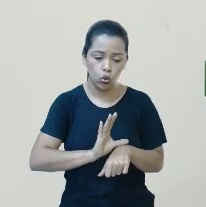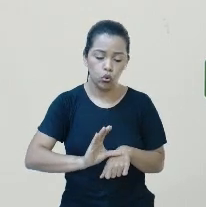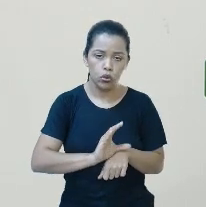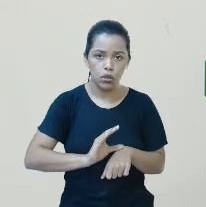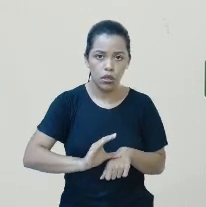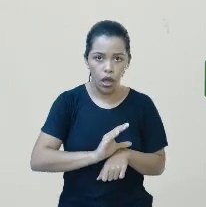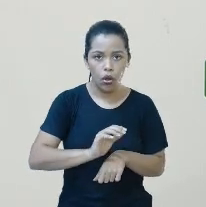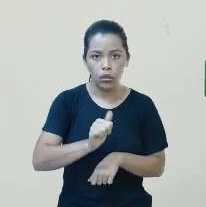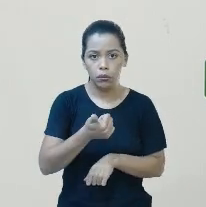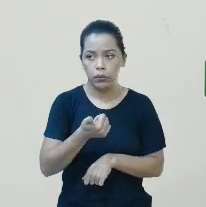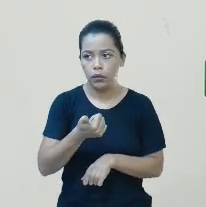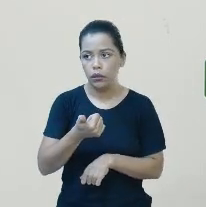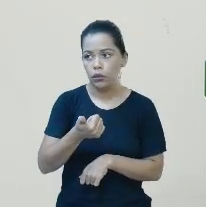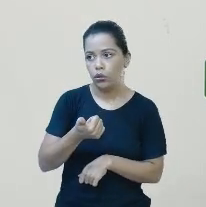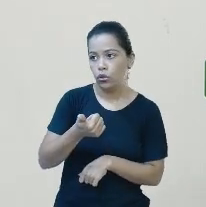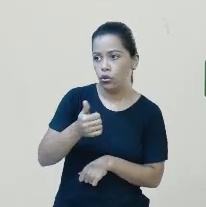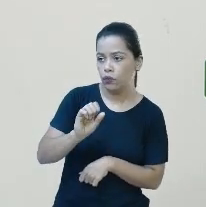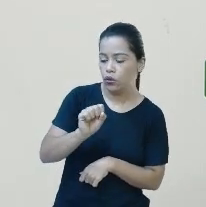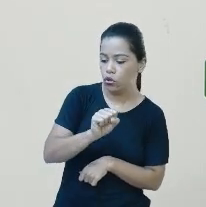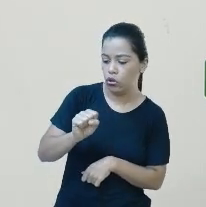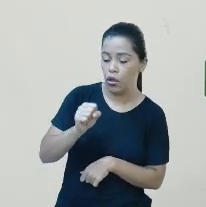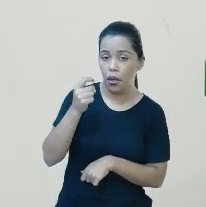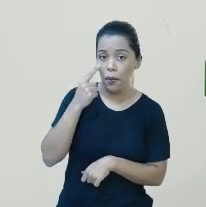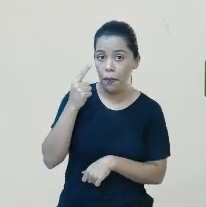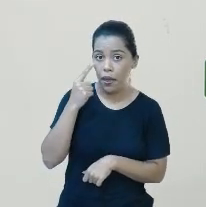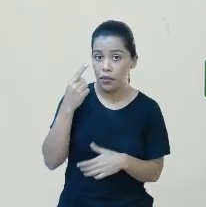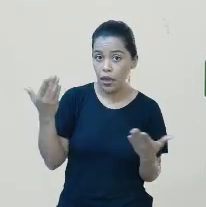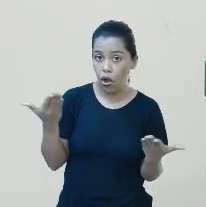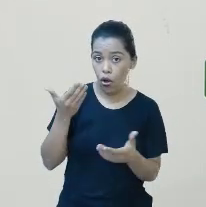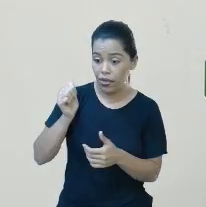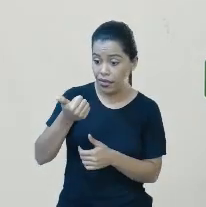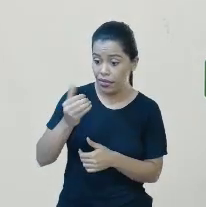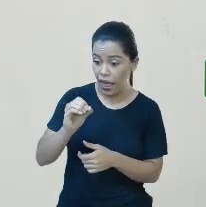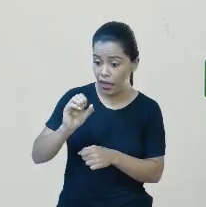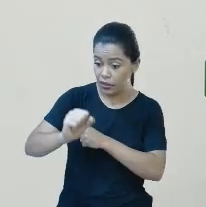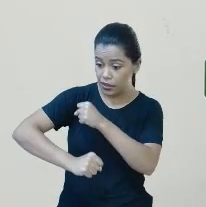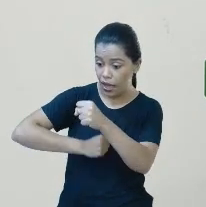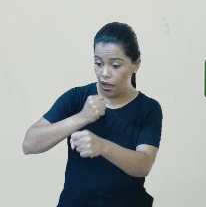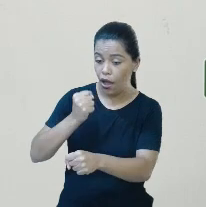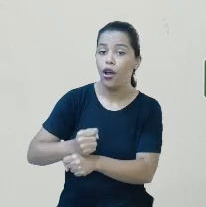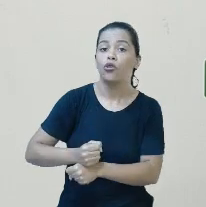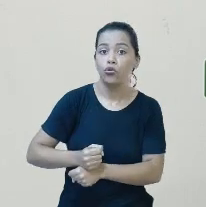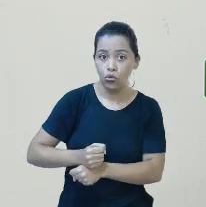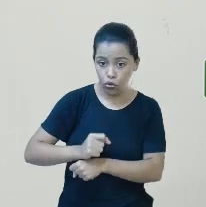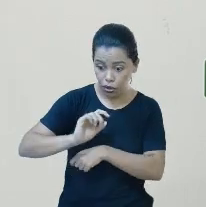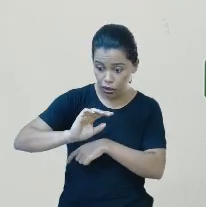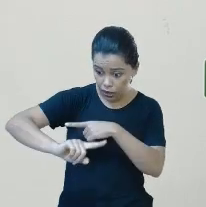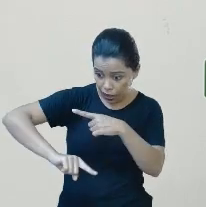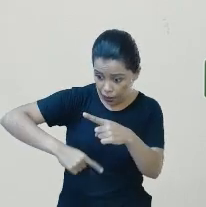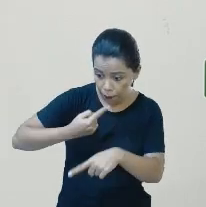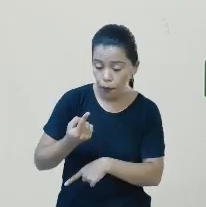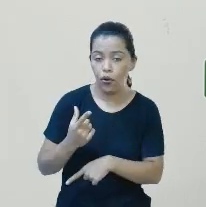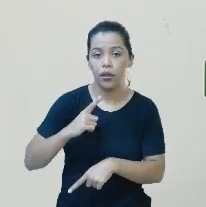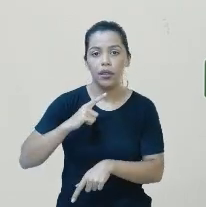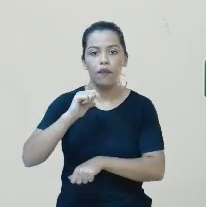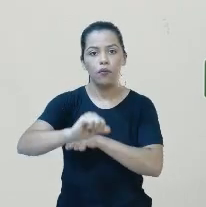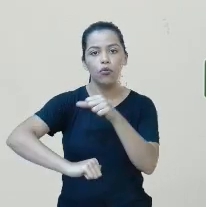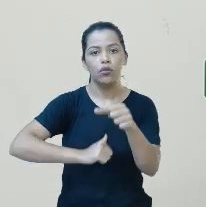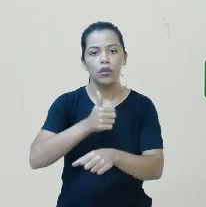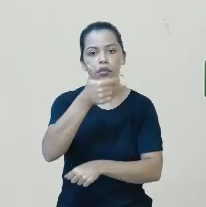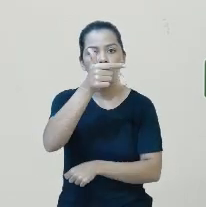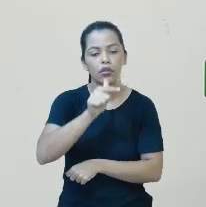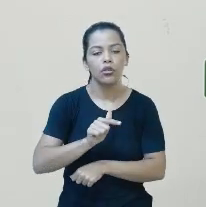1988, observa, outra década, já estamos nos anos 80, promoveu outras alterações